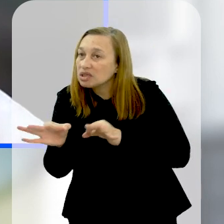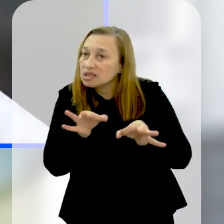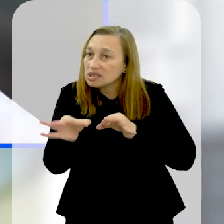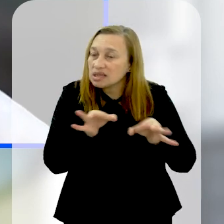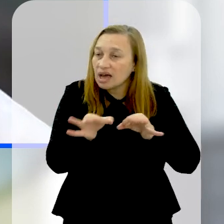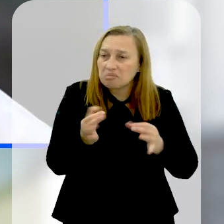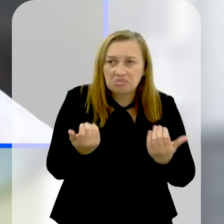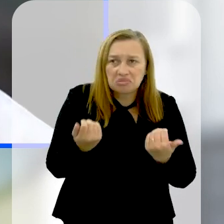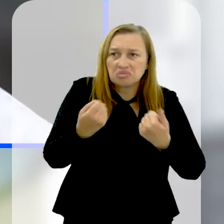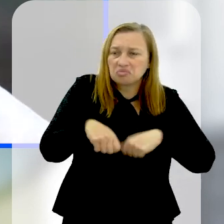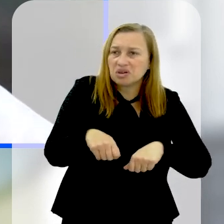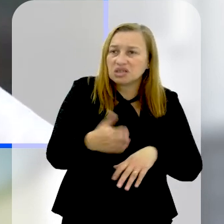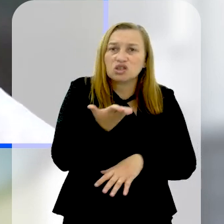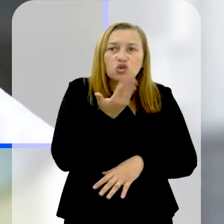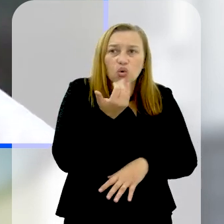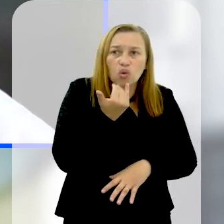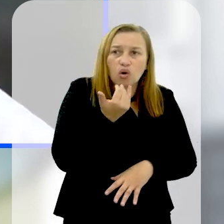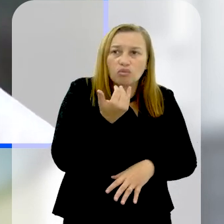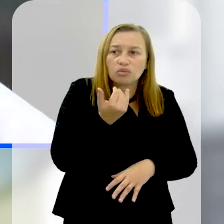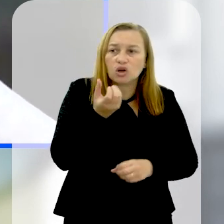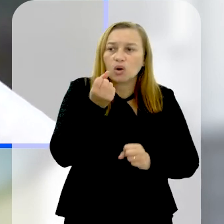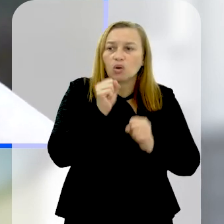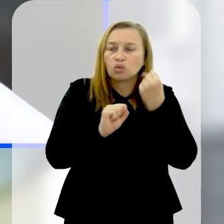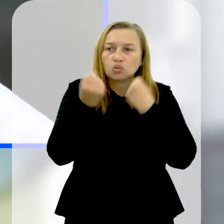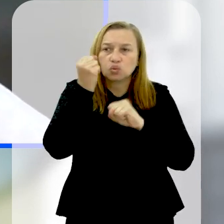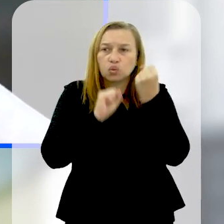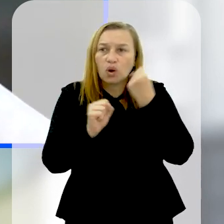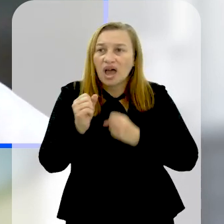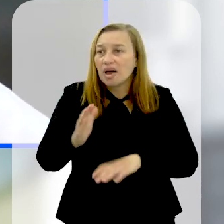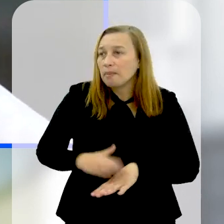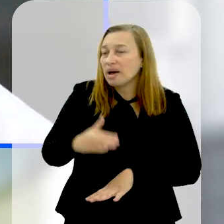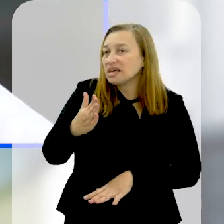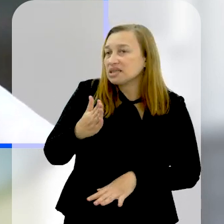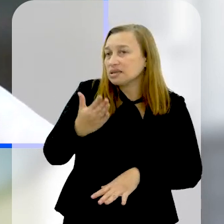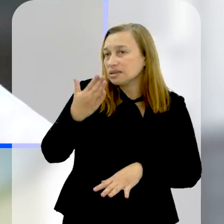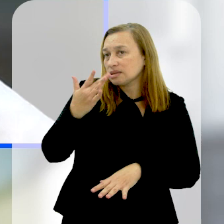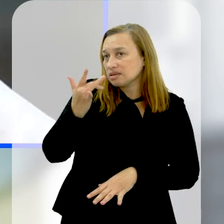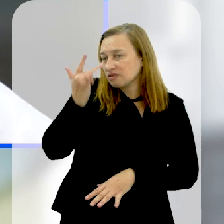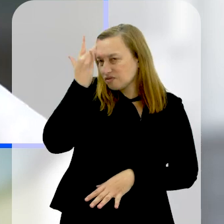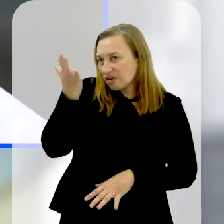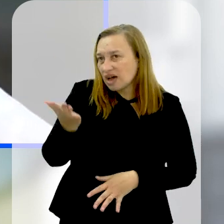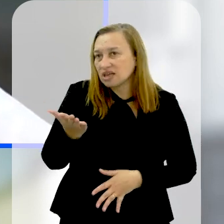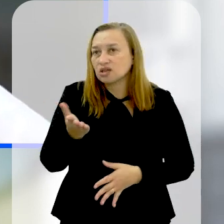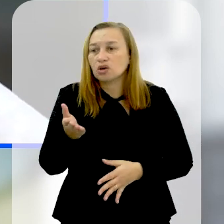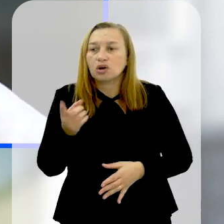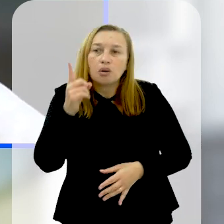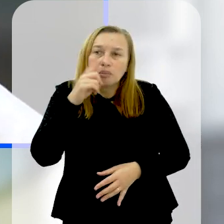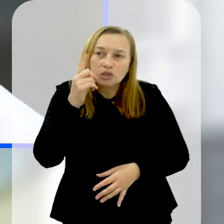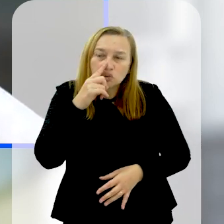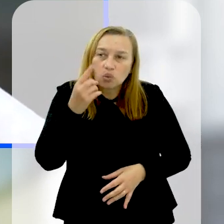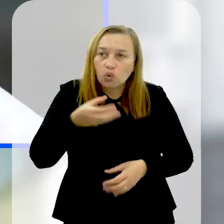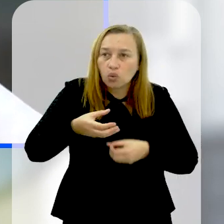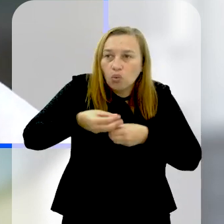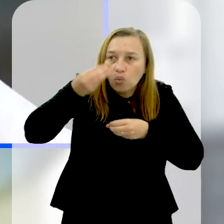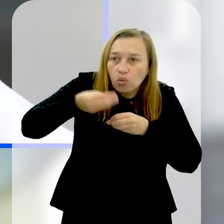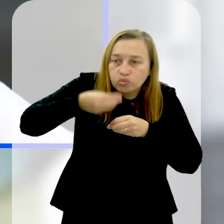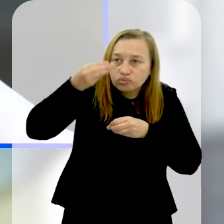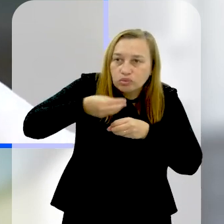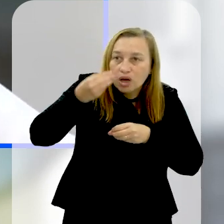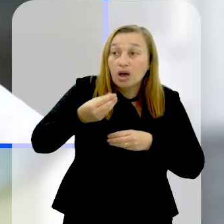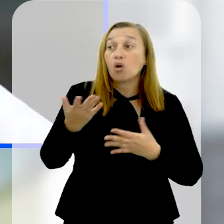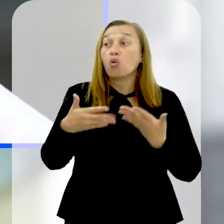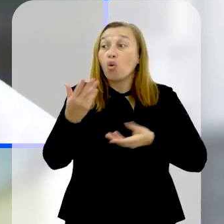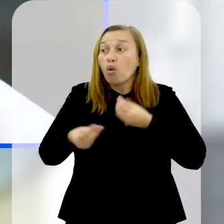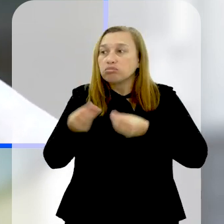organizar uma forma que a pessoa também não precise comer ultraprocessados. Ah, mas é mais prático eu ter um pacote de biscoito.